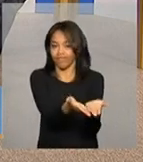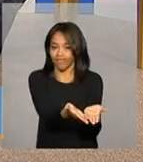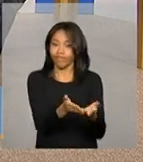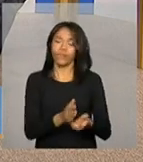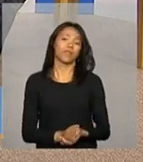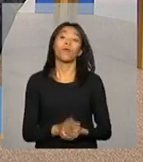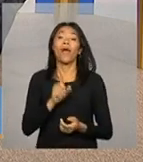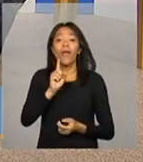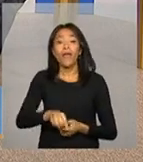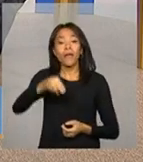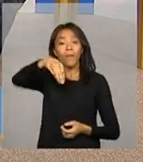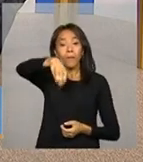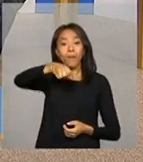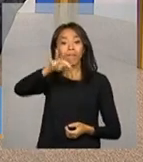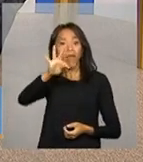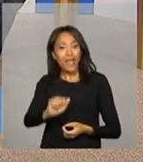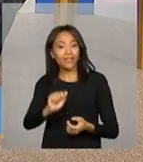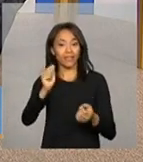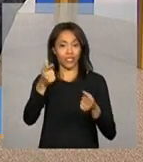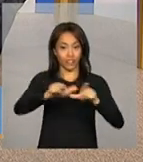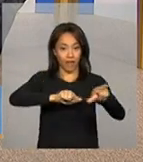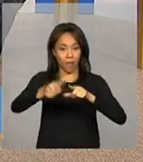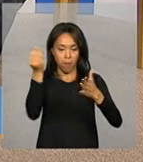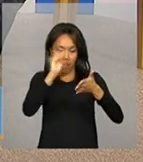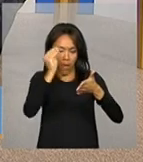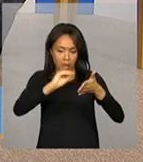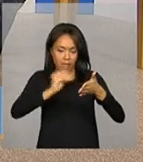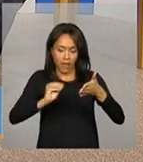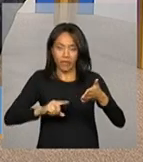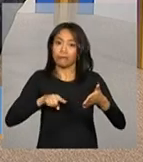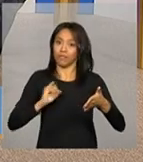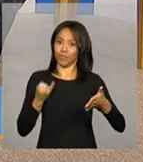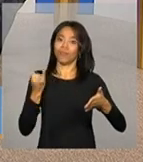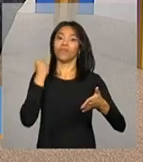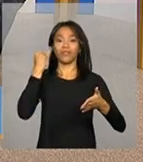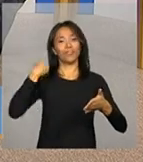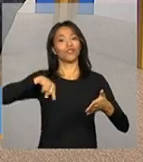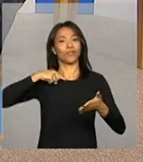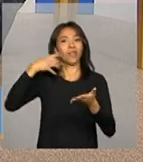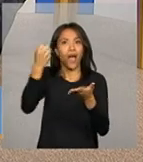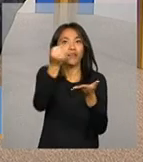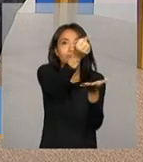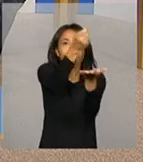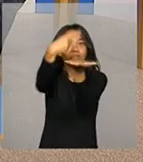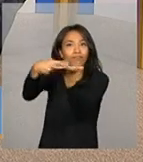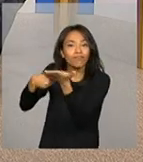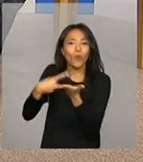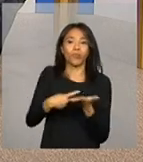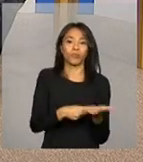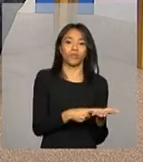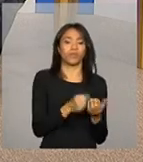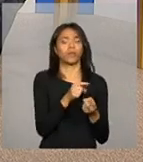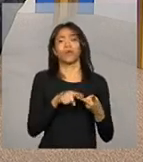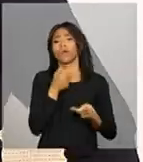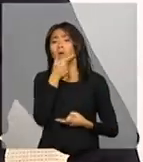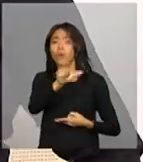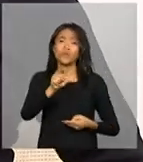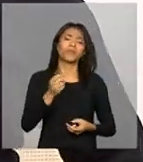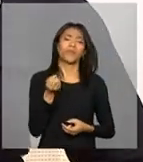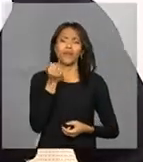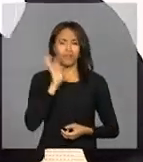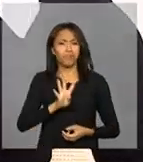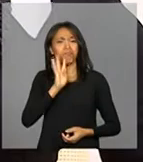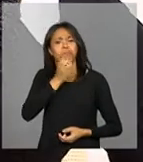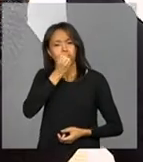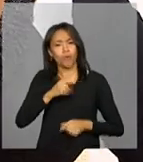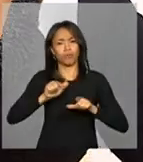é uma meta muito importante que nosso batom vamos também e a outra Adriana é uma coisa muito bacana também que eu